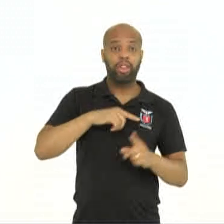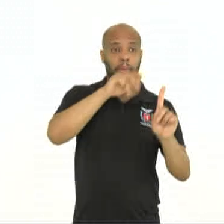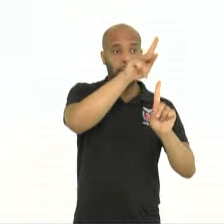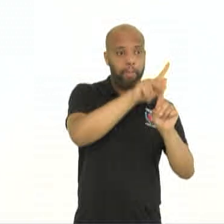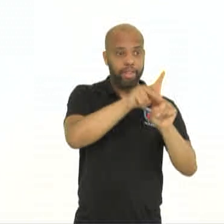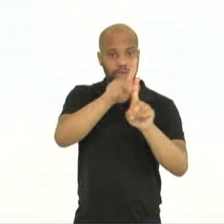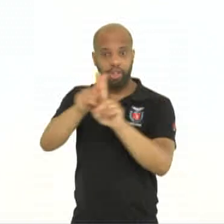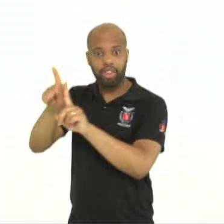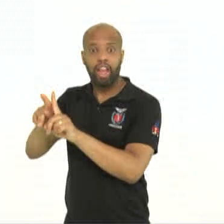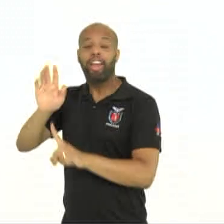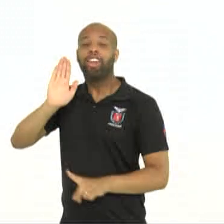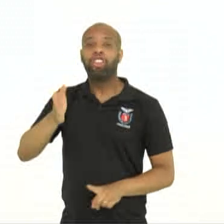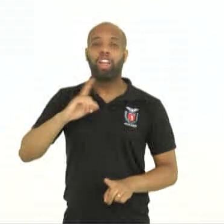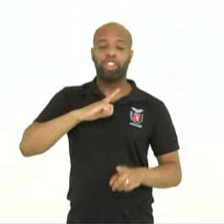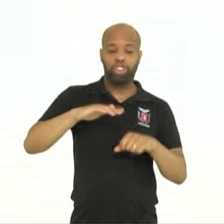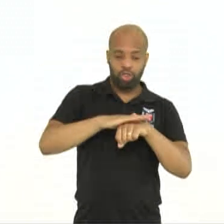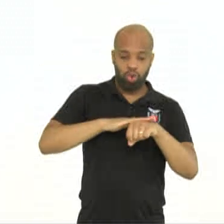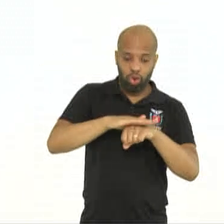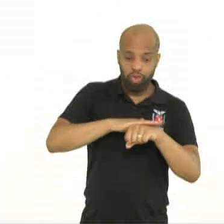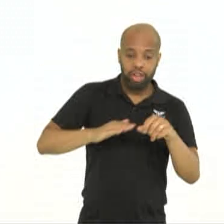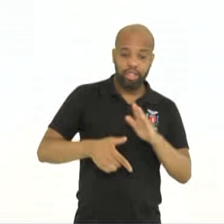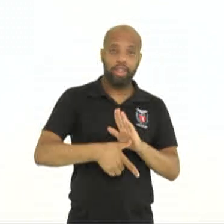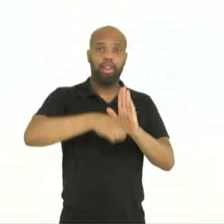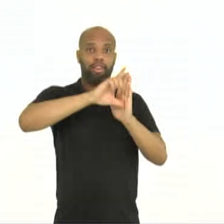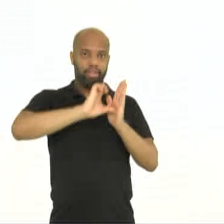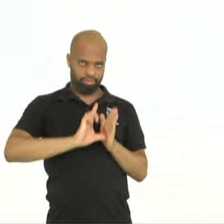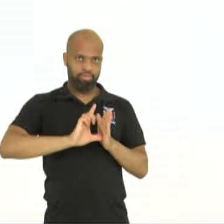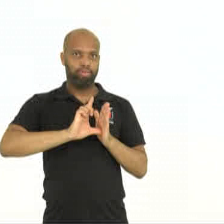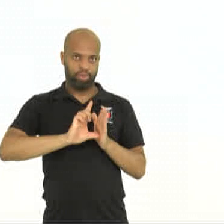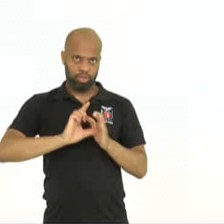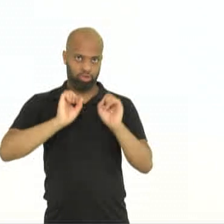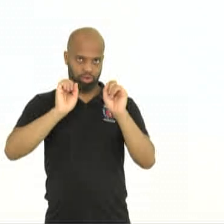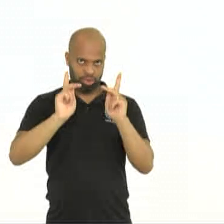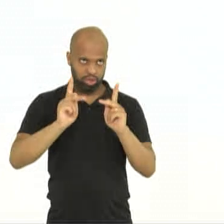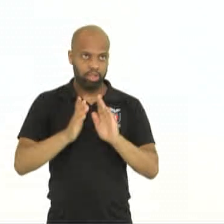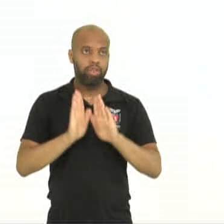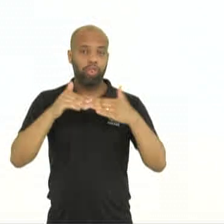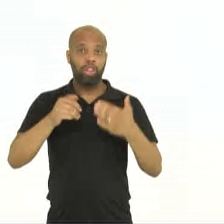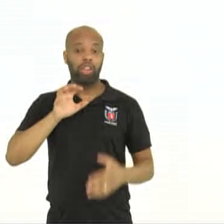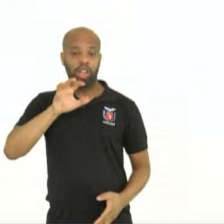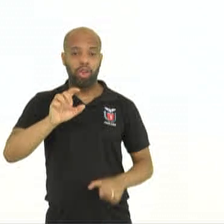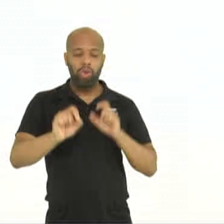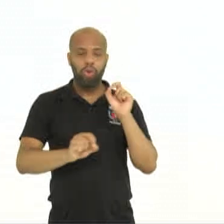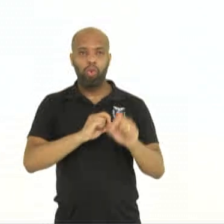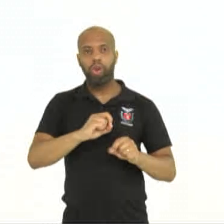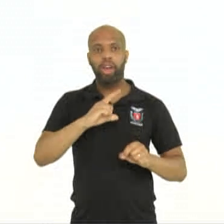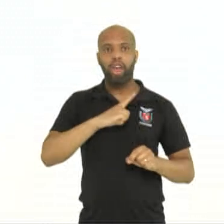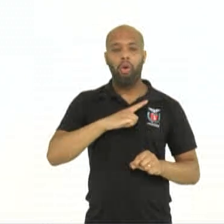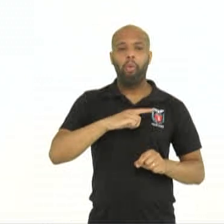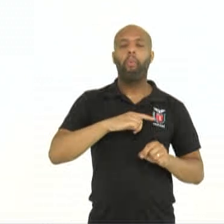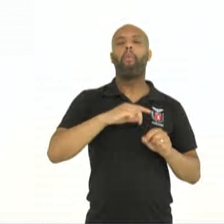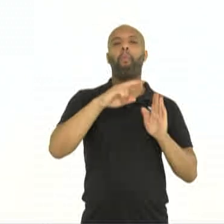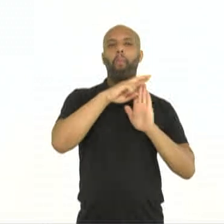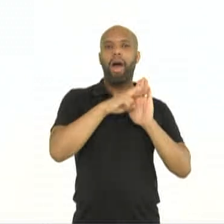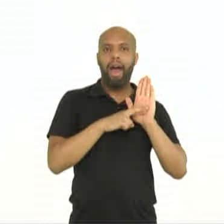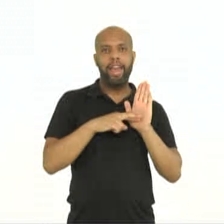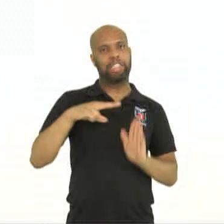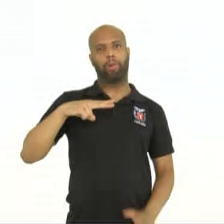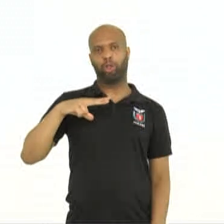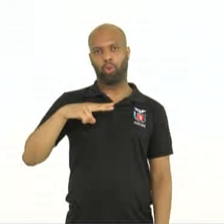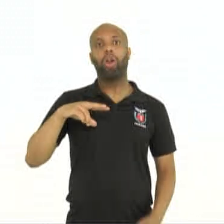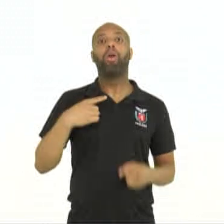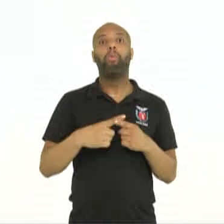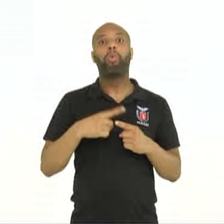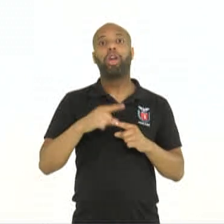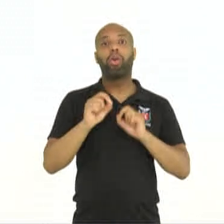personagens já estavam conversando anteriormente, tá? E esse é um caso bem particular, pois a regra é que